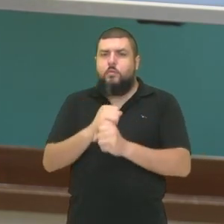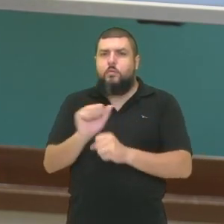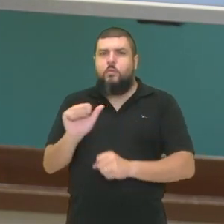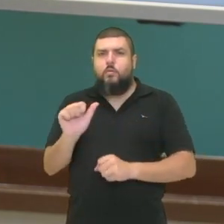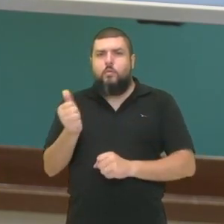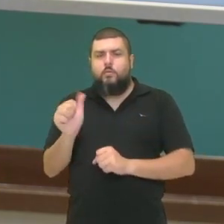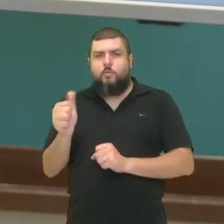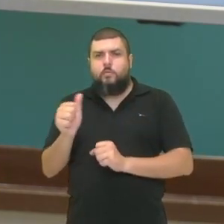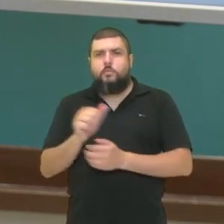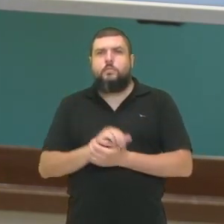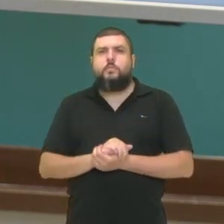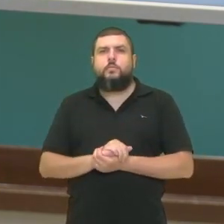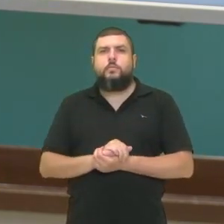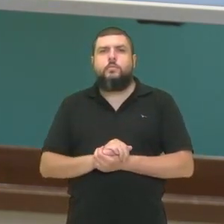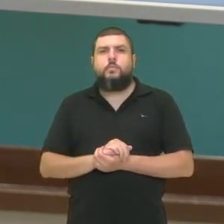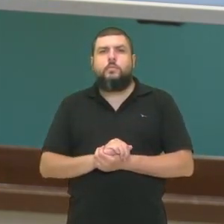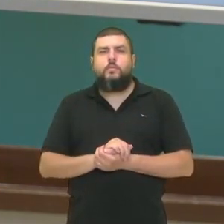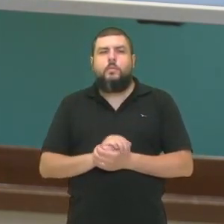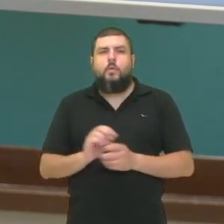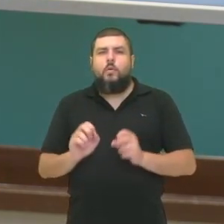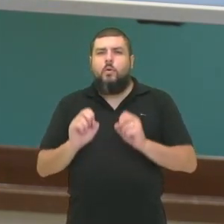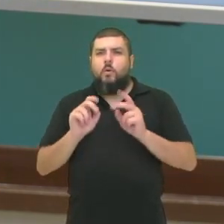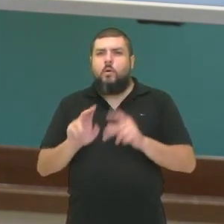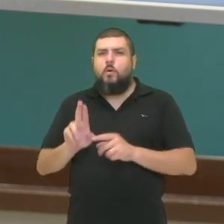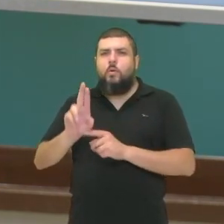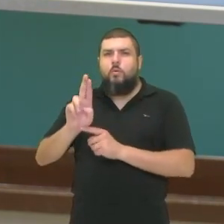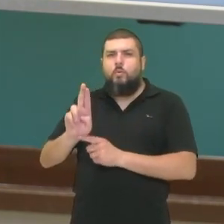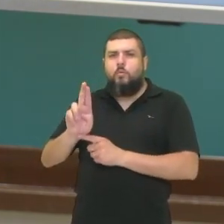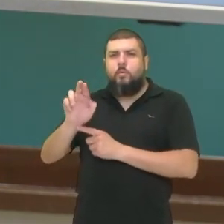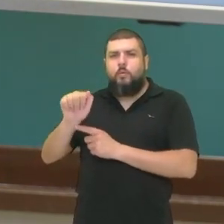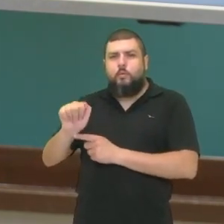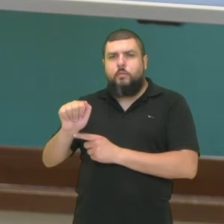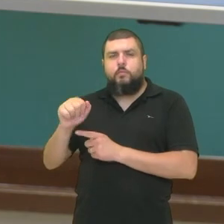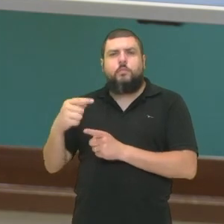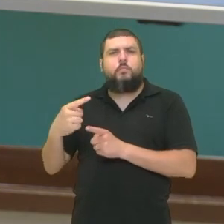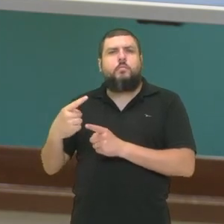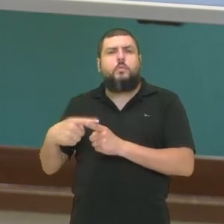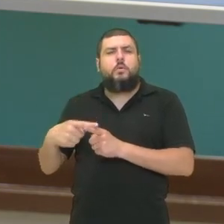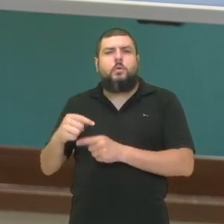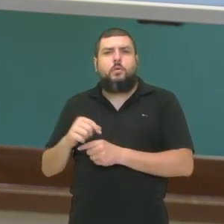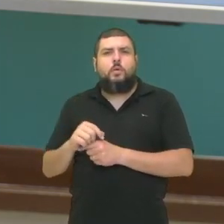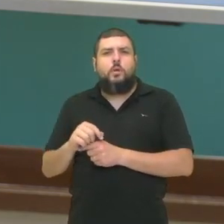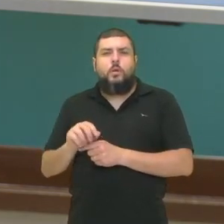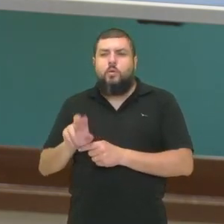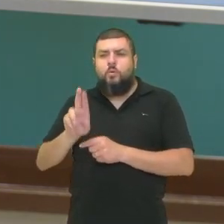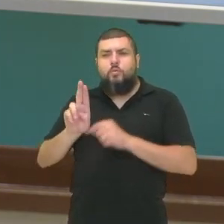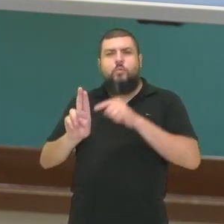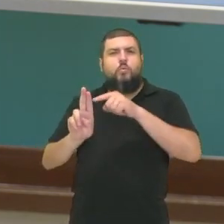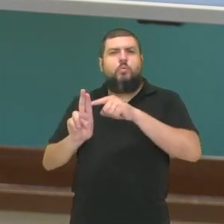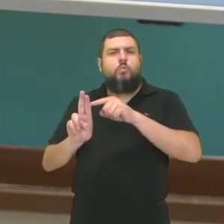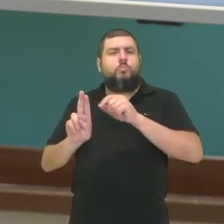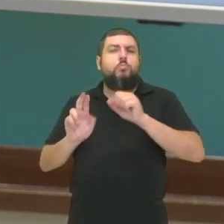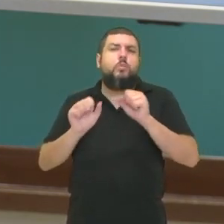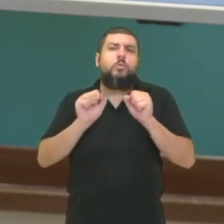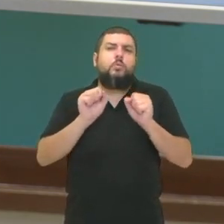Aqui é importante a gente colocar esse UA, porque a unidade, se a gente tivesse dito que essa medida